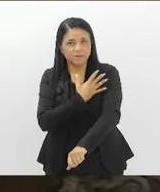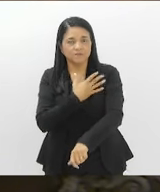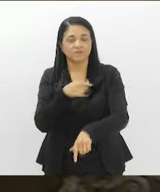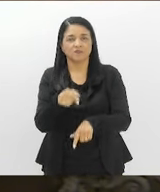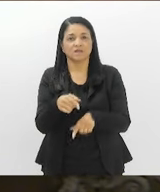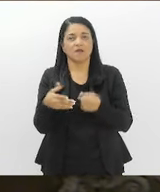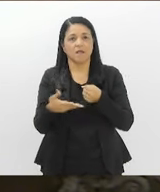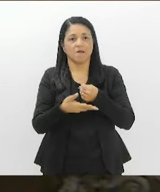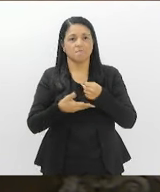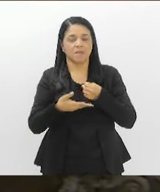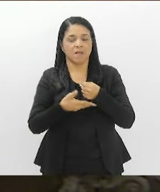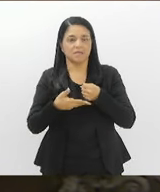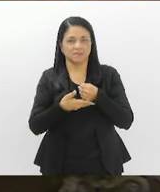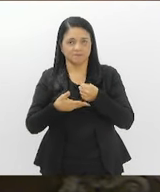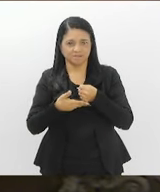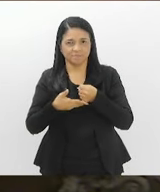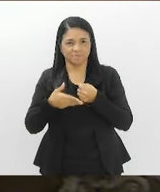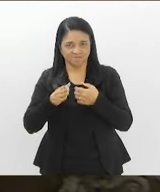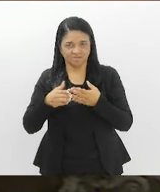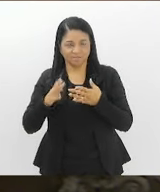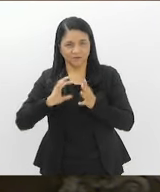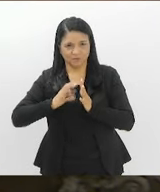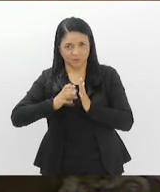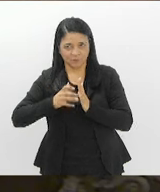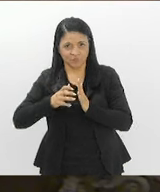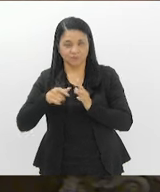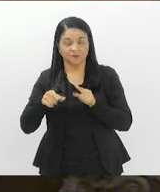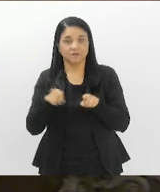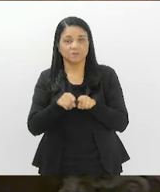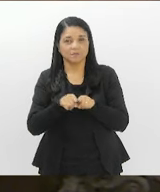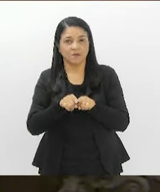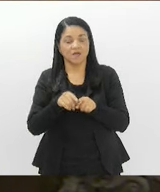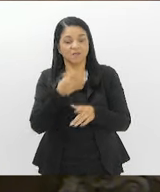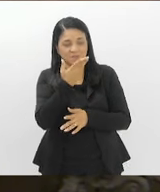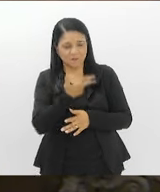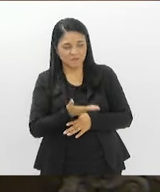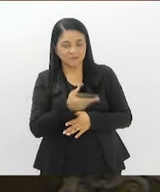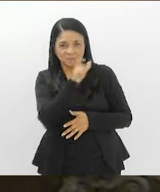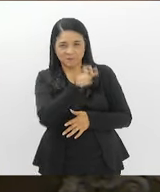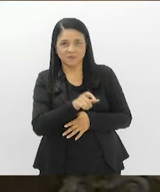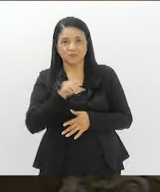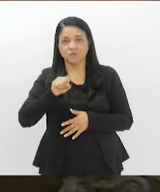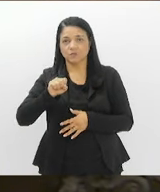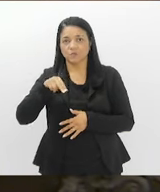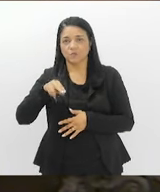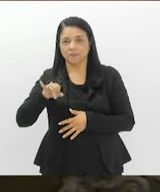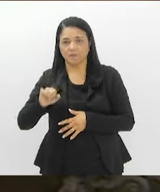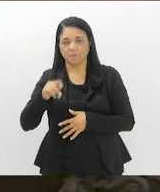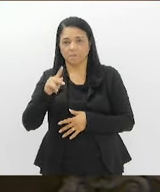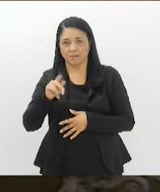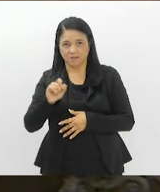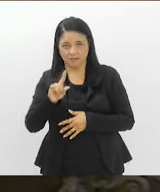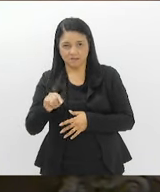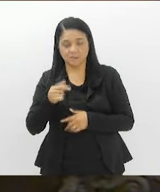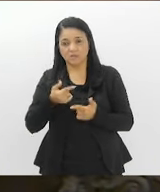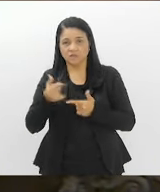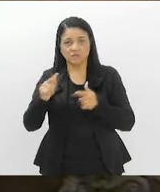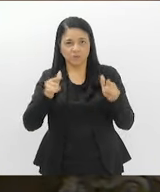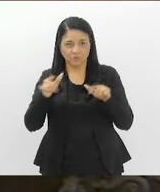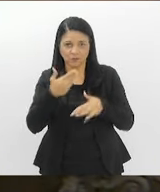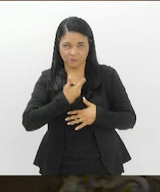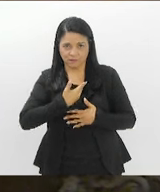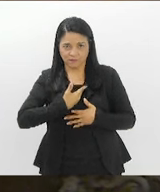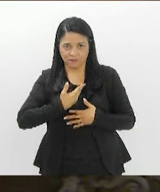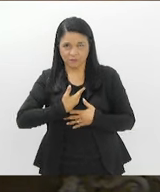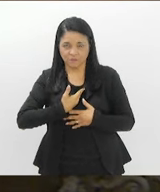base eleitoral, e aqui com a presença da nossa Sônia Paz e dos demais colegas lá